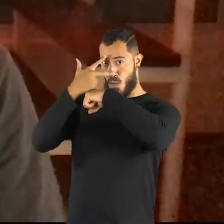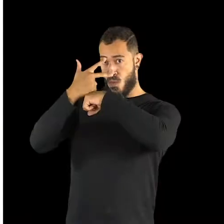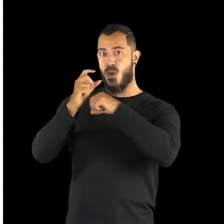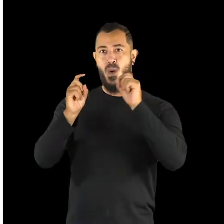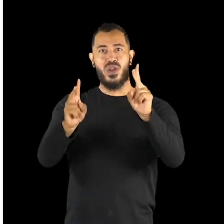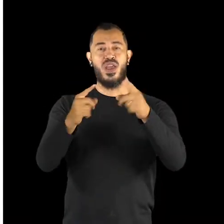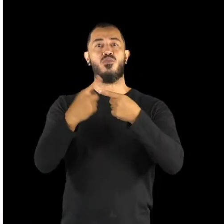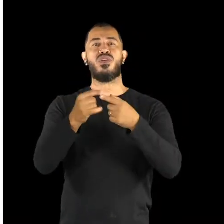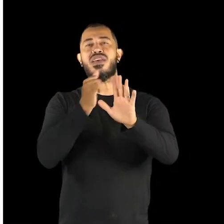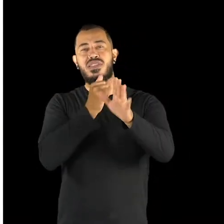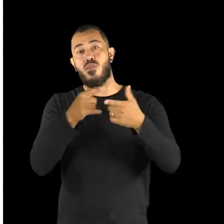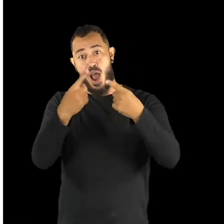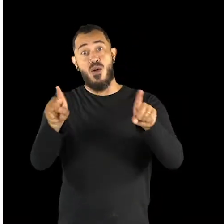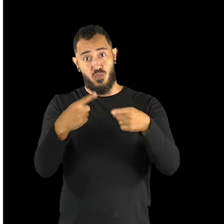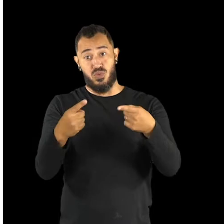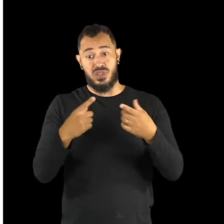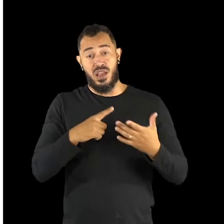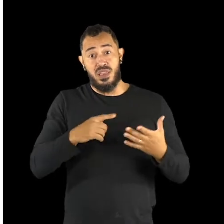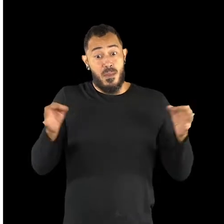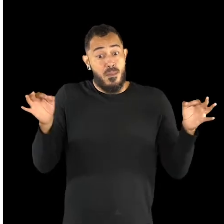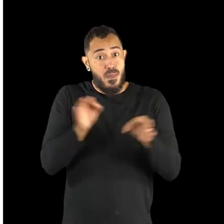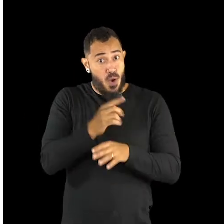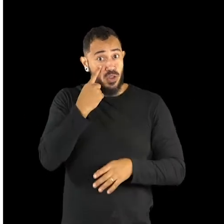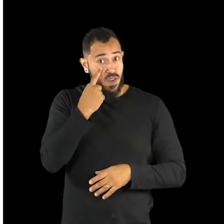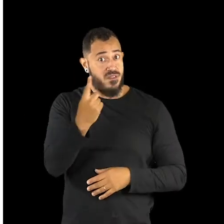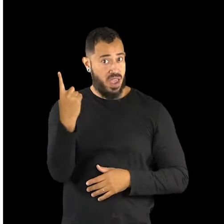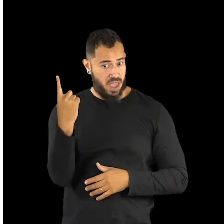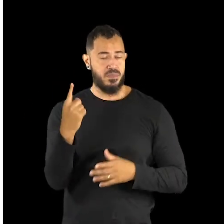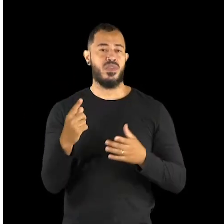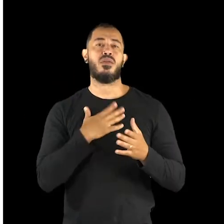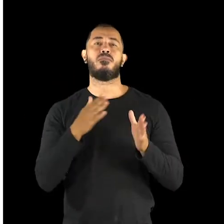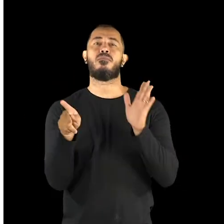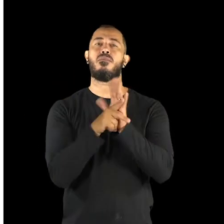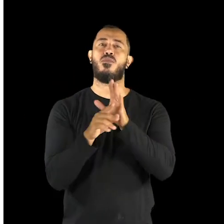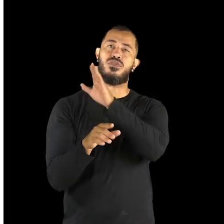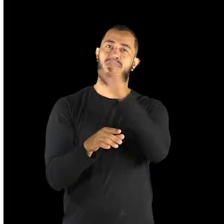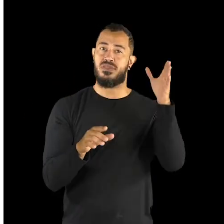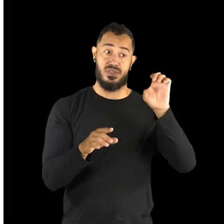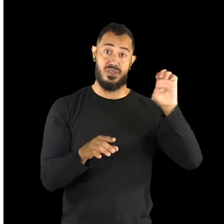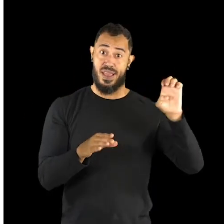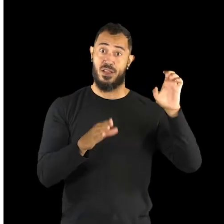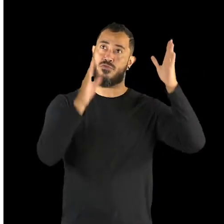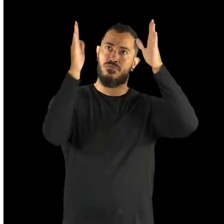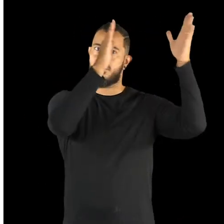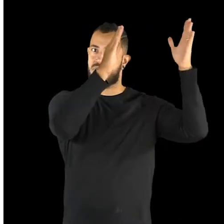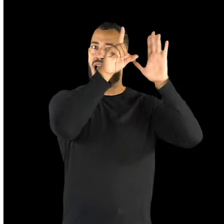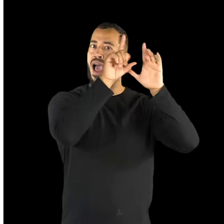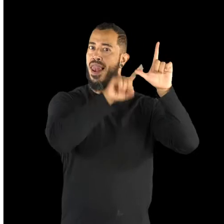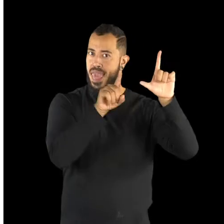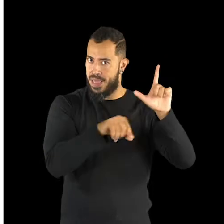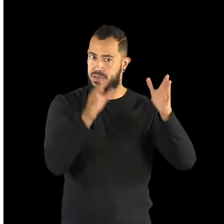Nudez, porque ele já está numa diagramação legal. Vocês vão vendo então que do lado esquerdo tem a letra da música, o que